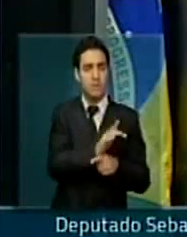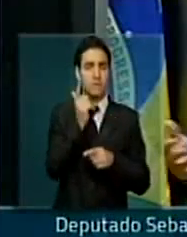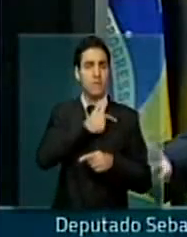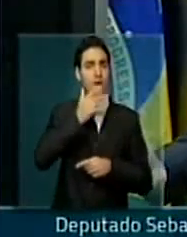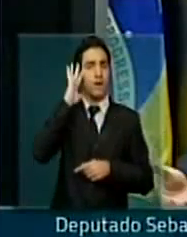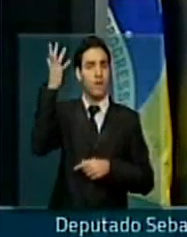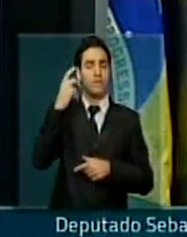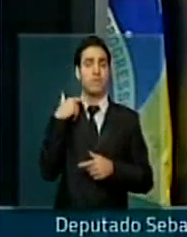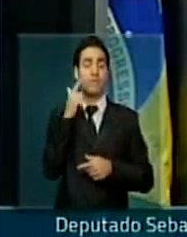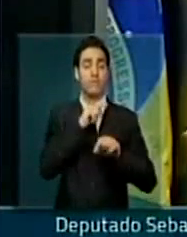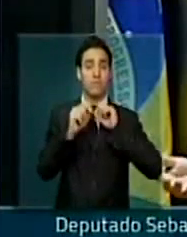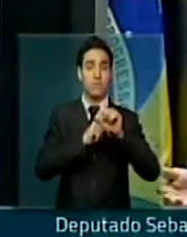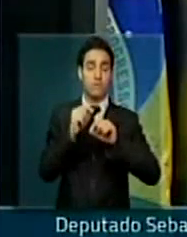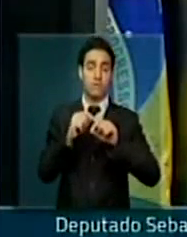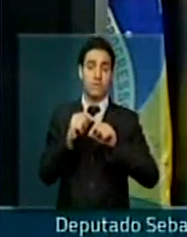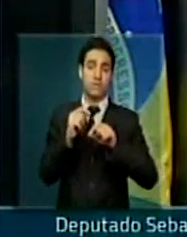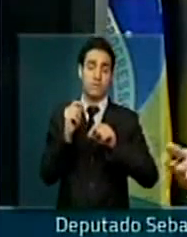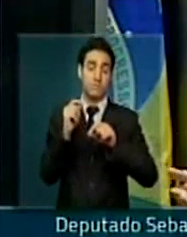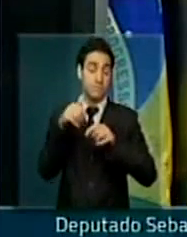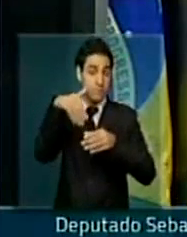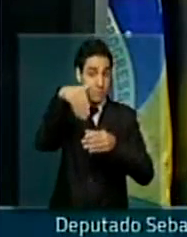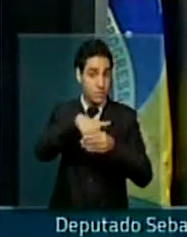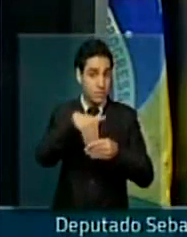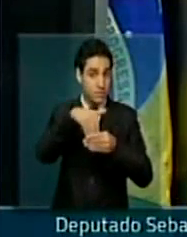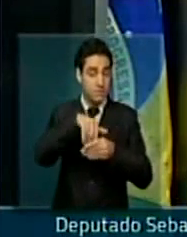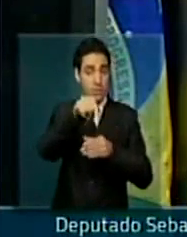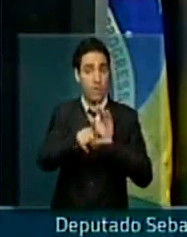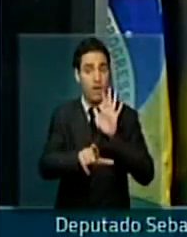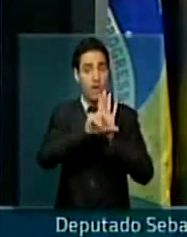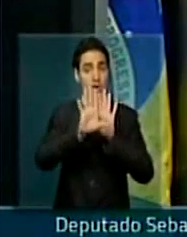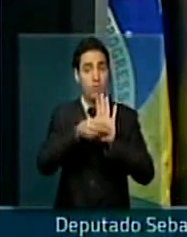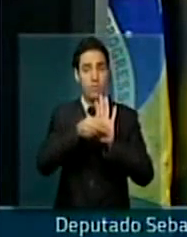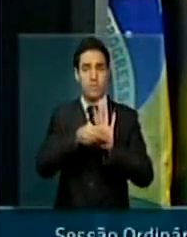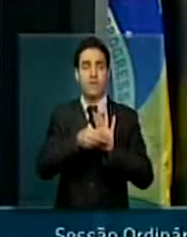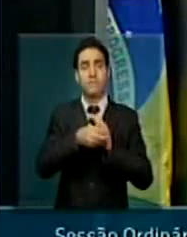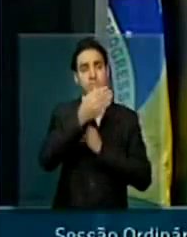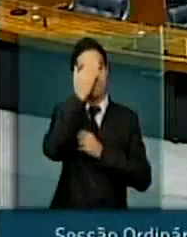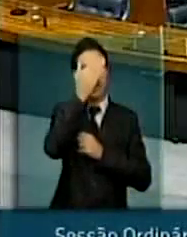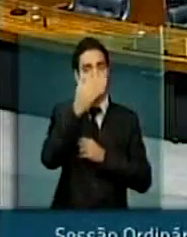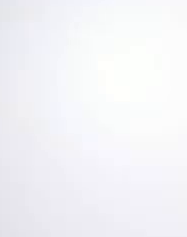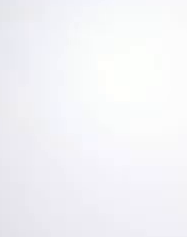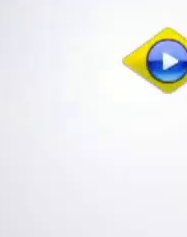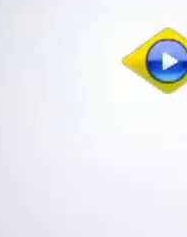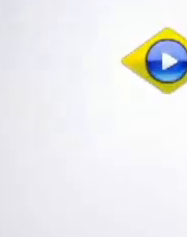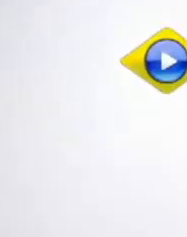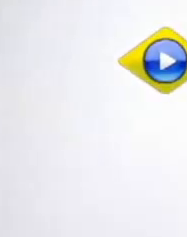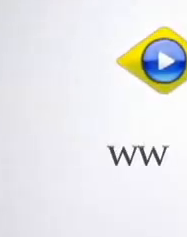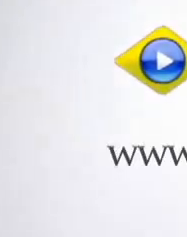todas a votação, a deliberação sobre essa lei complementar. Muito obrigado, presidenta.